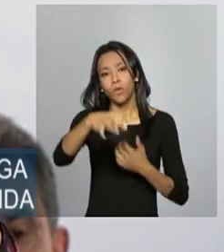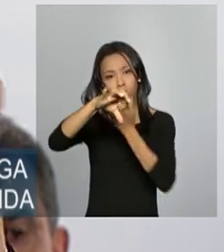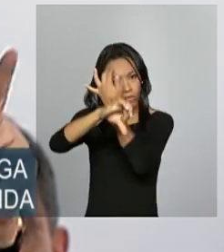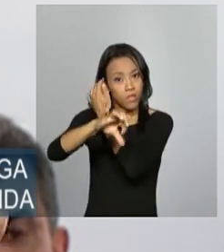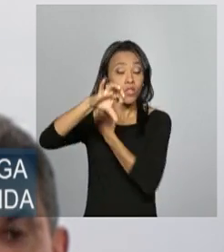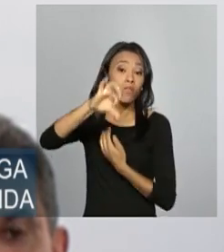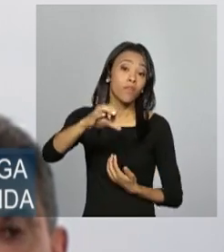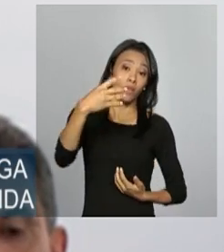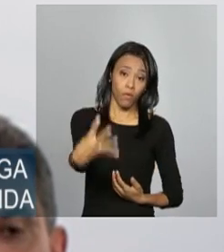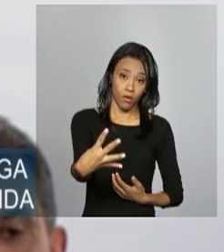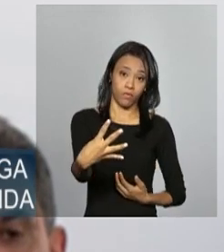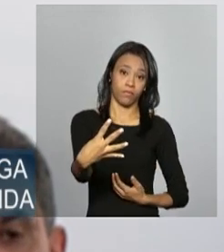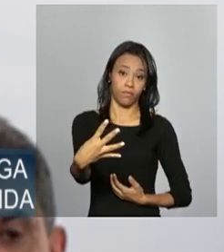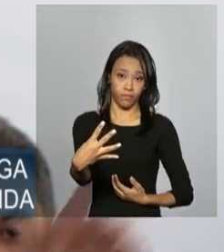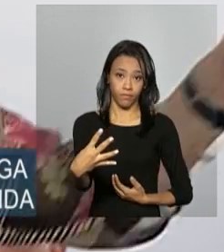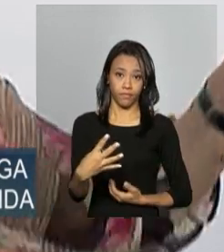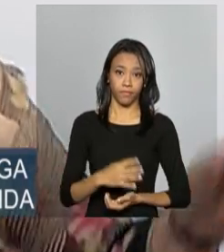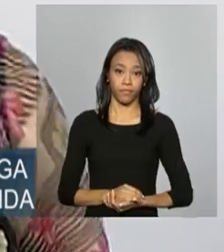1994,